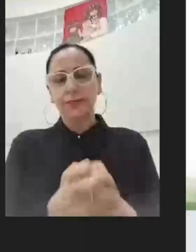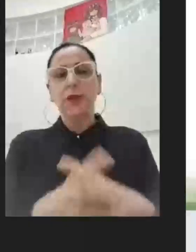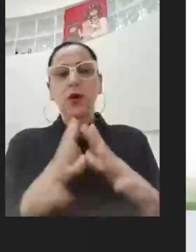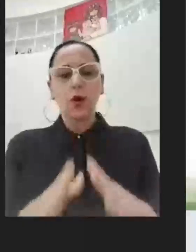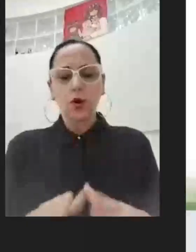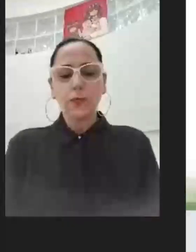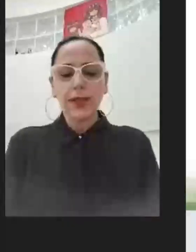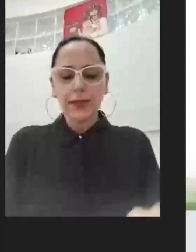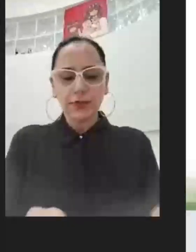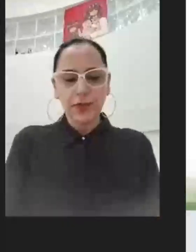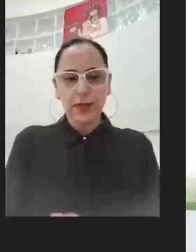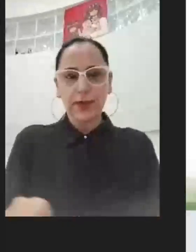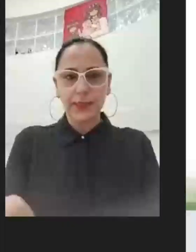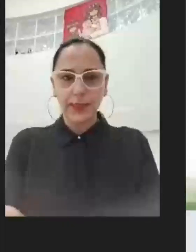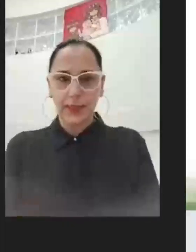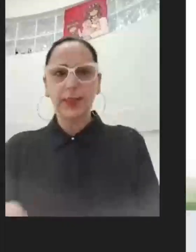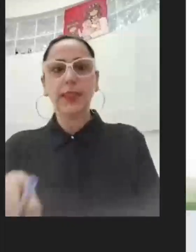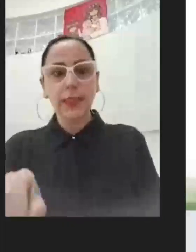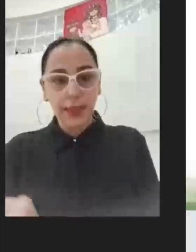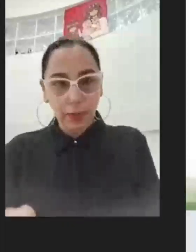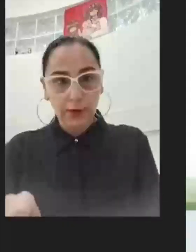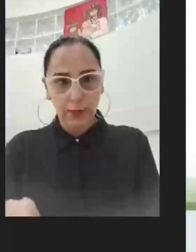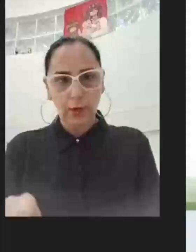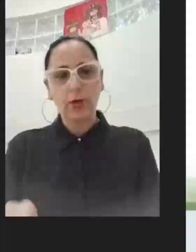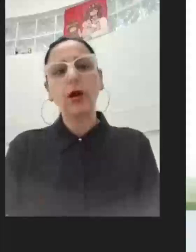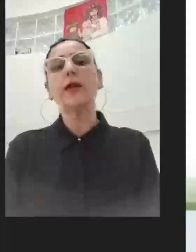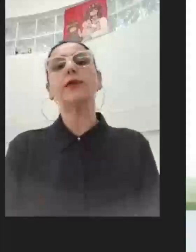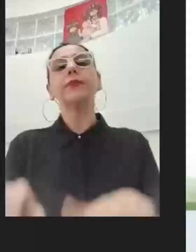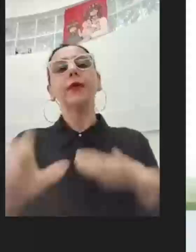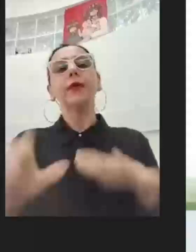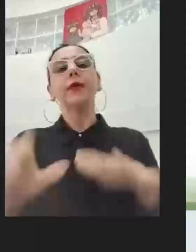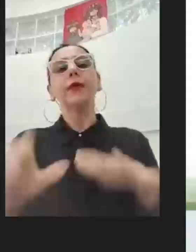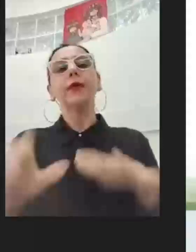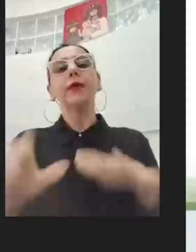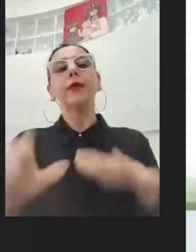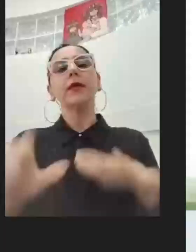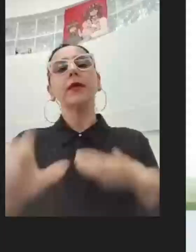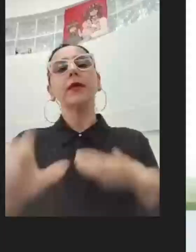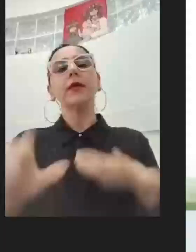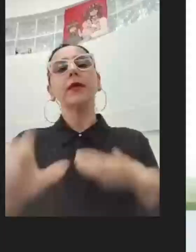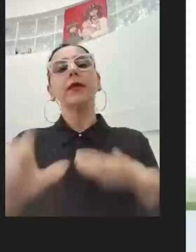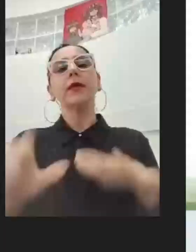ensinei a mãe a fazer? Ó, como ela está cheia, a Maitê não mamou agora,